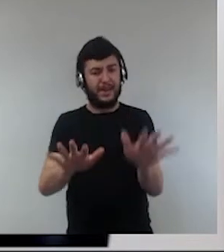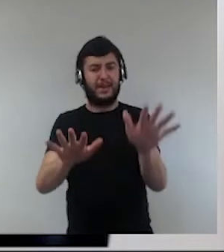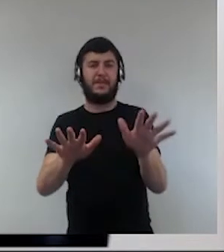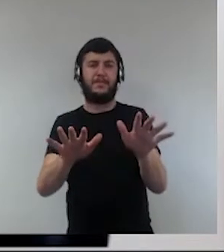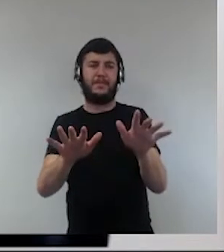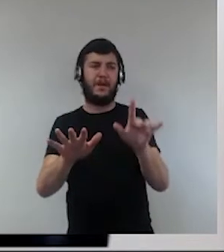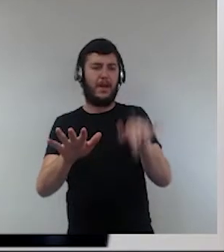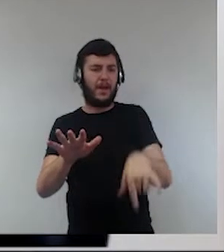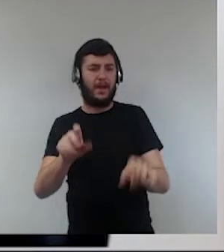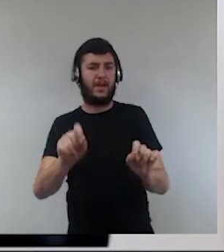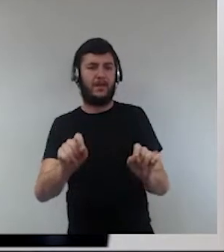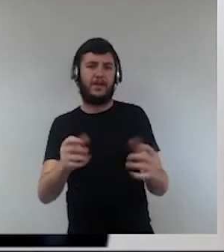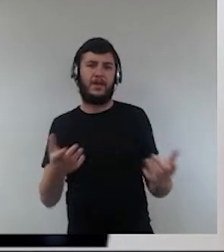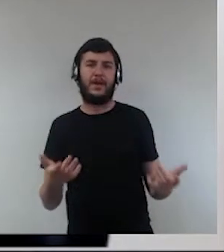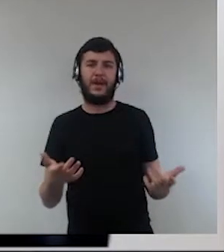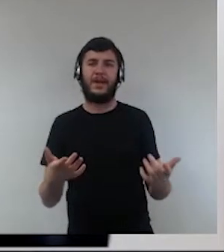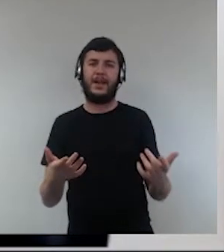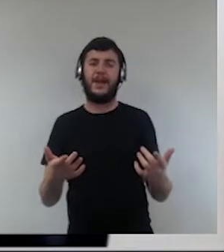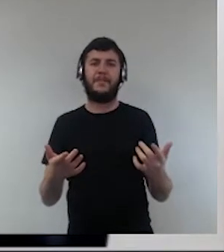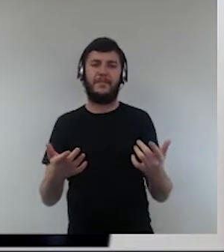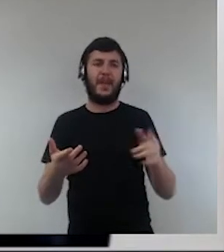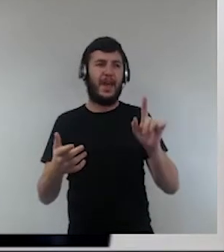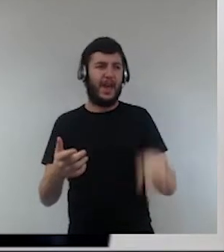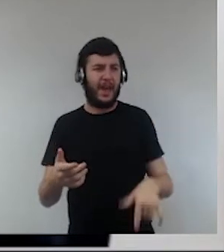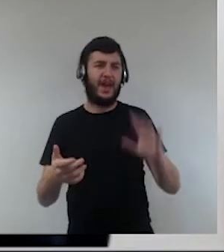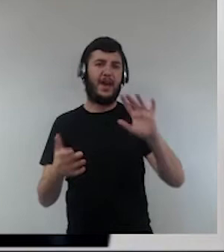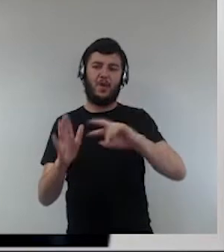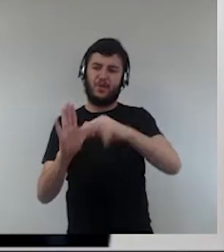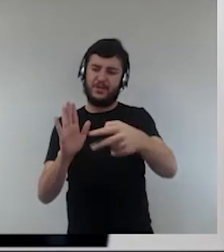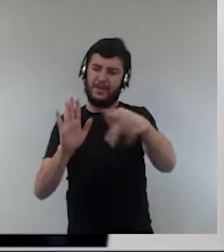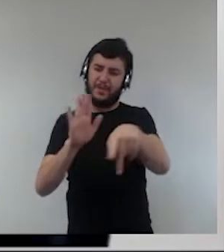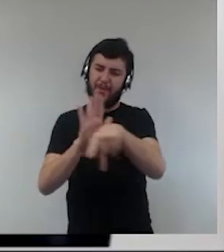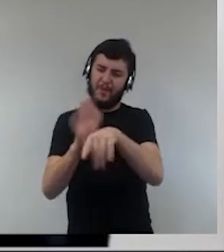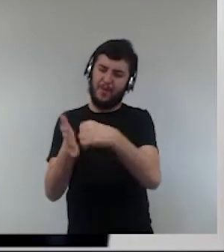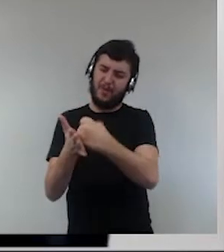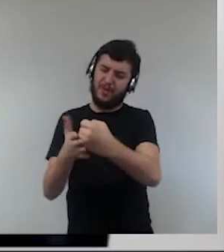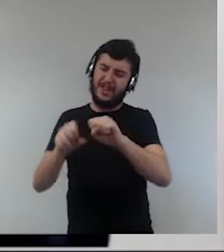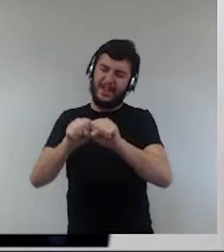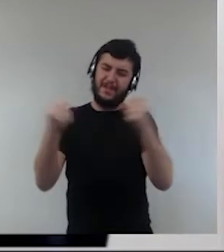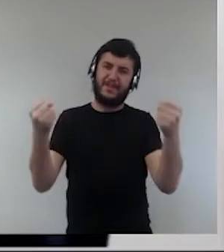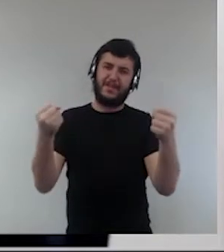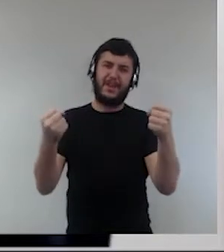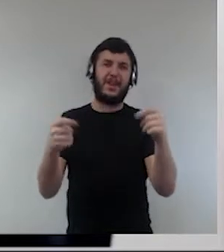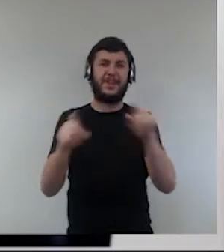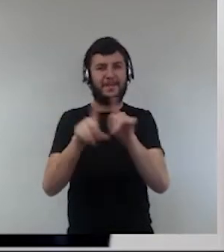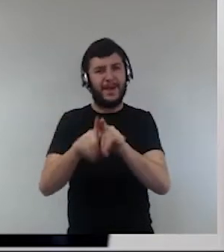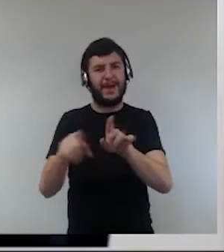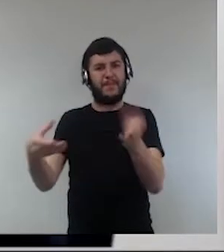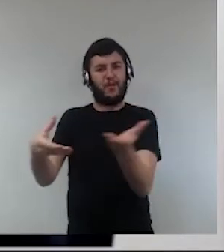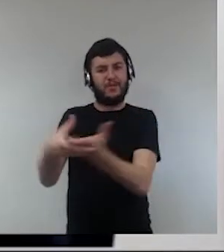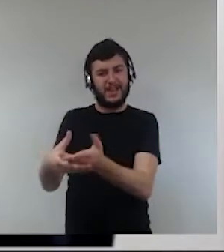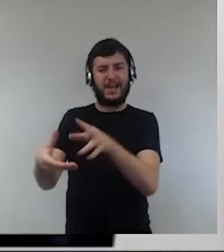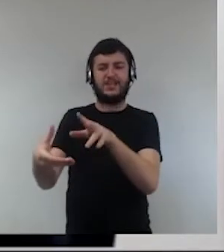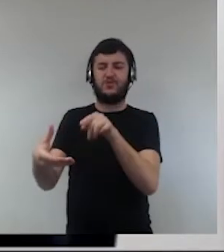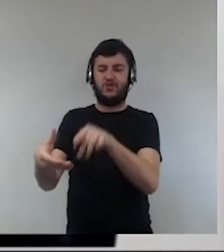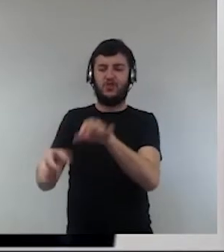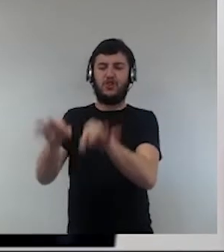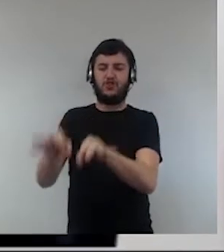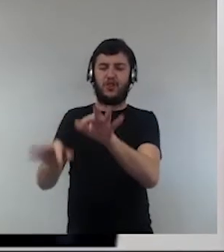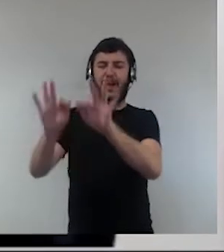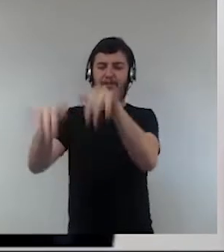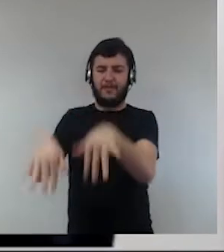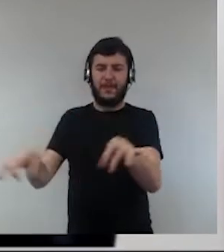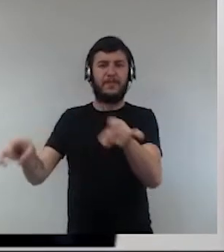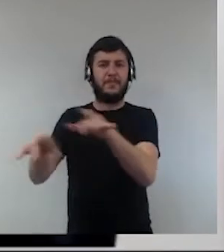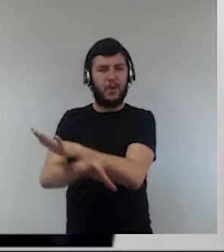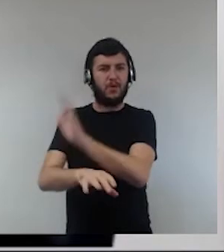a propositura de uma ação rescisória para atacar uma sentença transitada em julgado, salvo o entendimento de